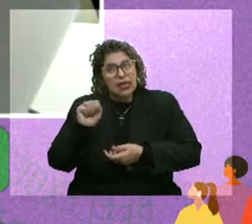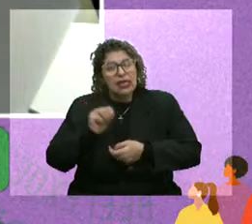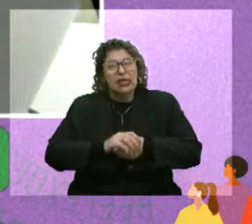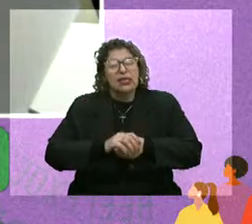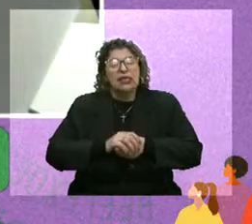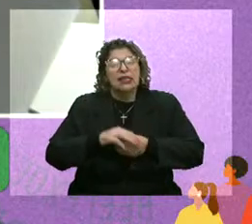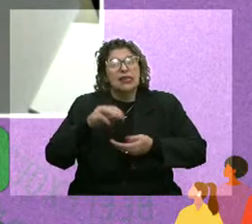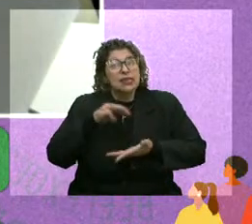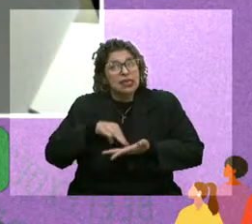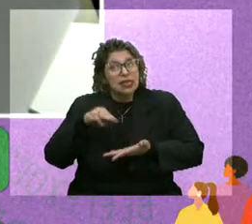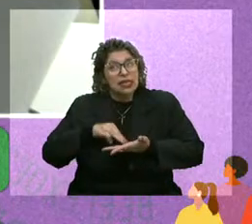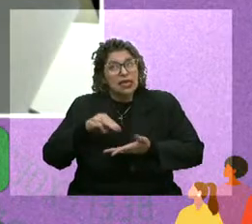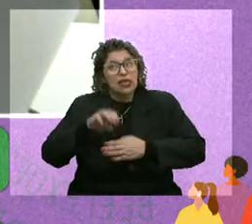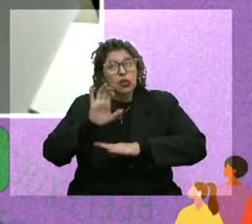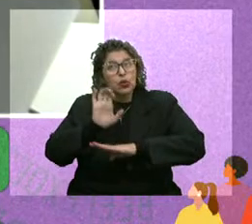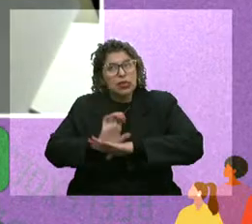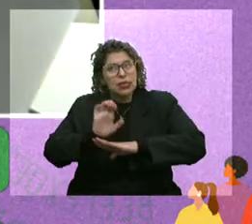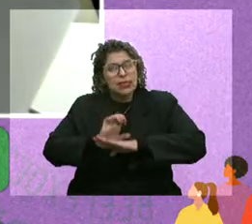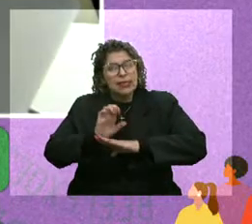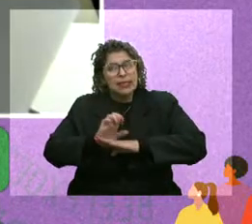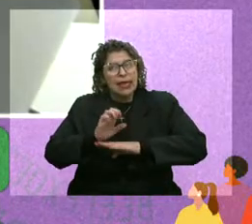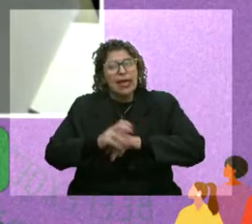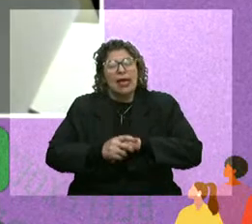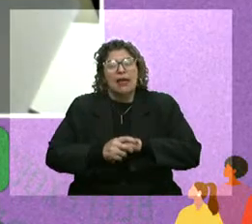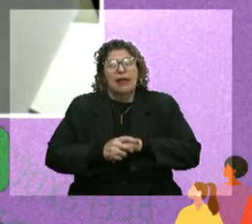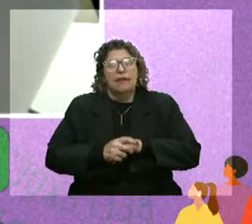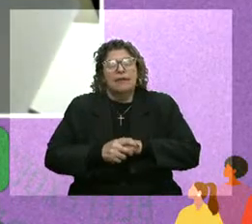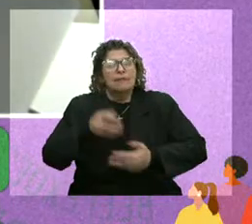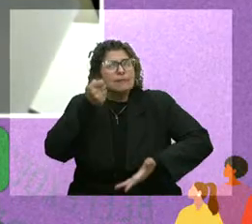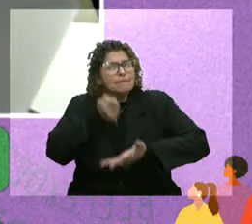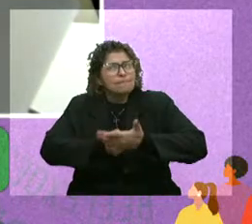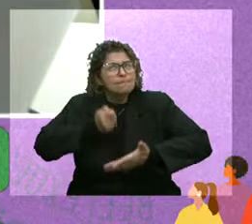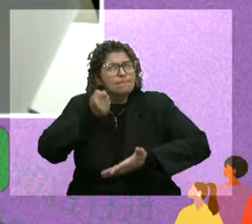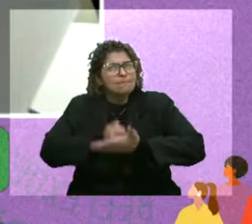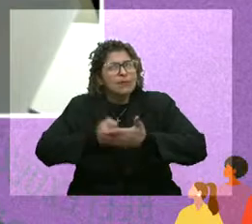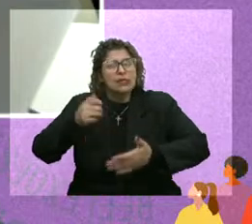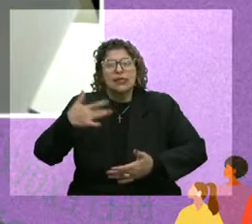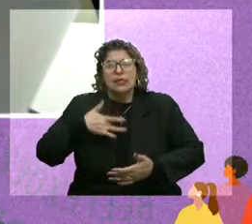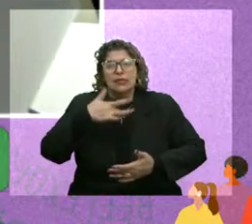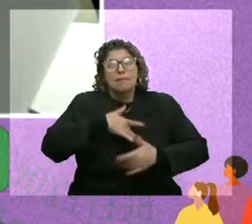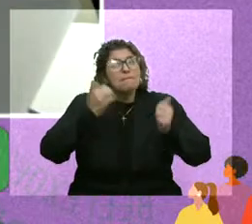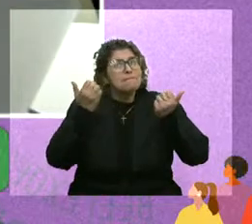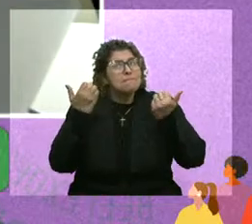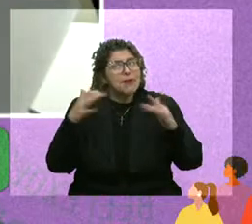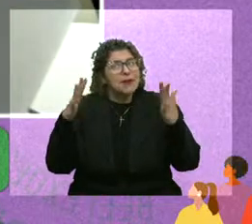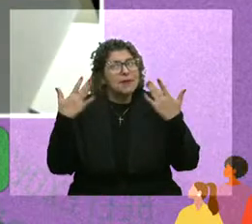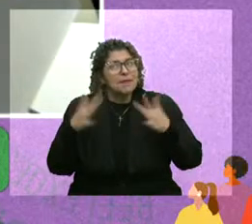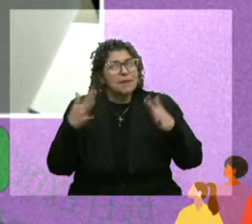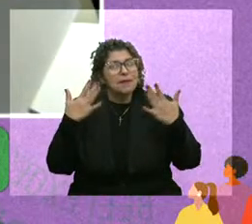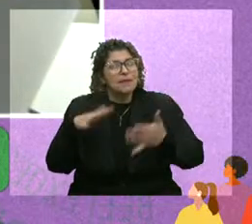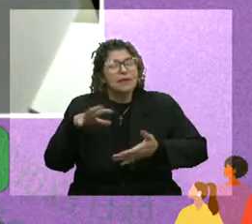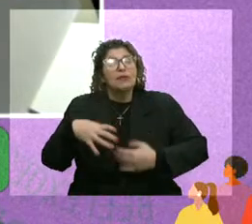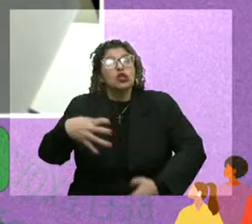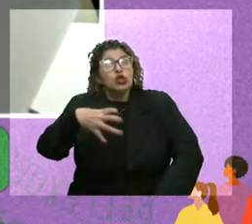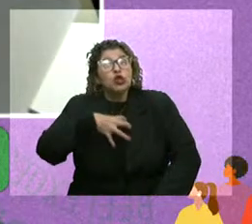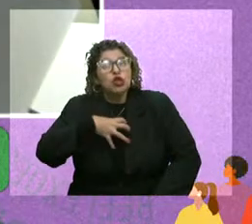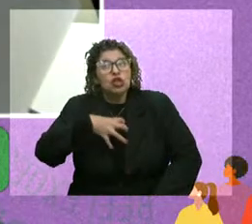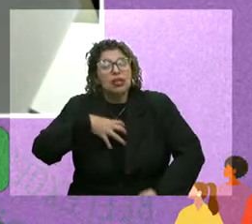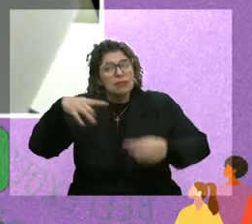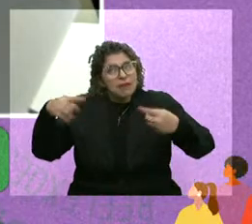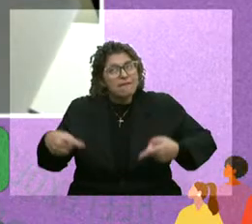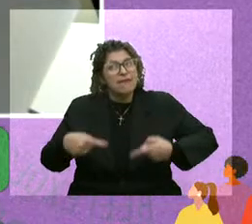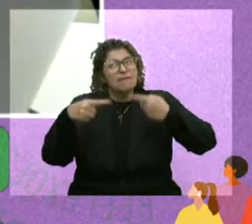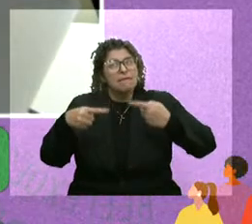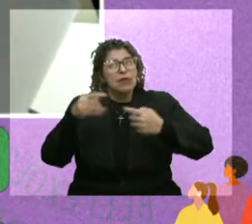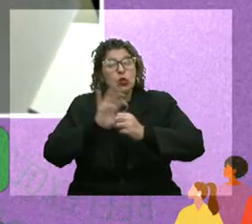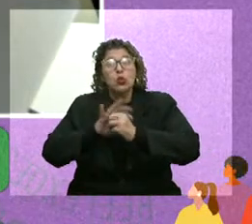de Saúde, uma guerreira na saúde, parabenizar pela forma que fez o enfrentamento